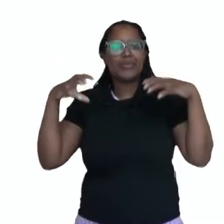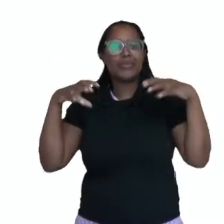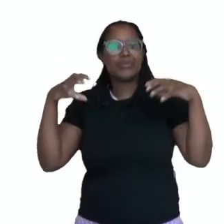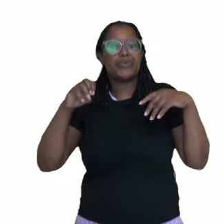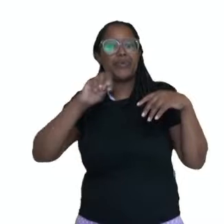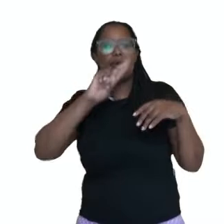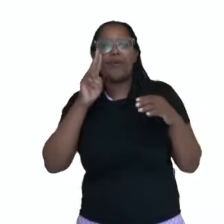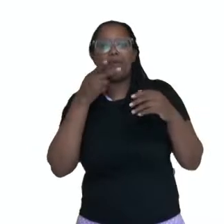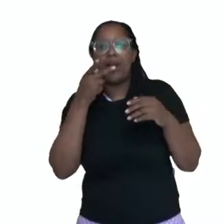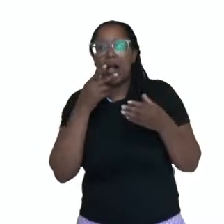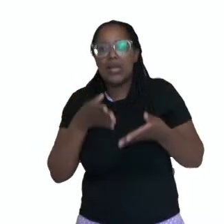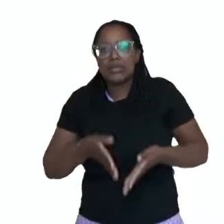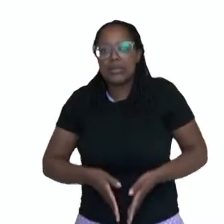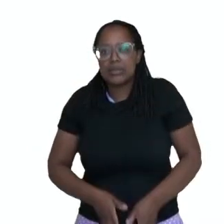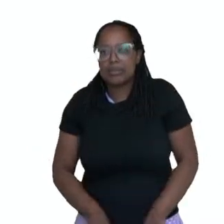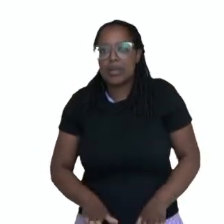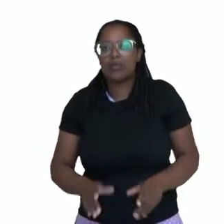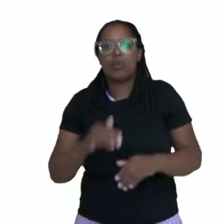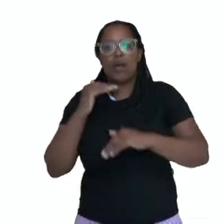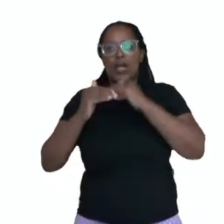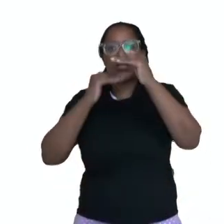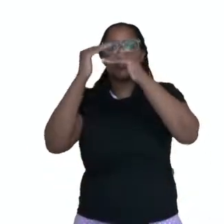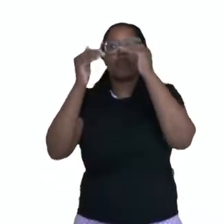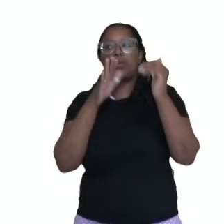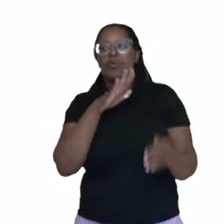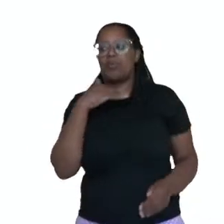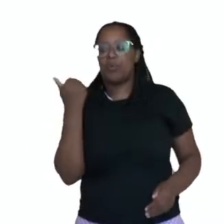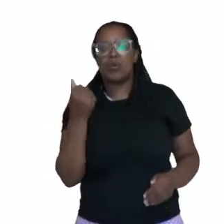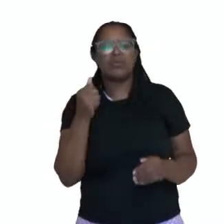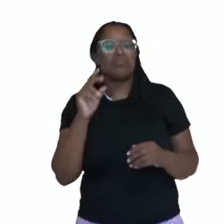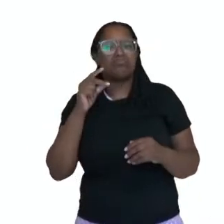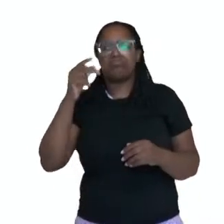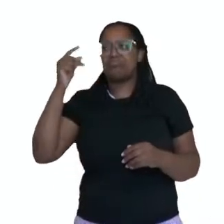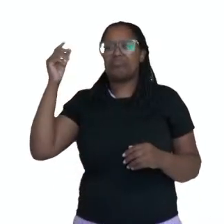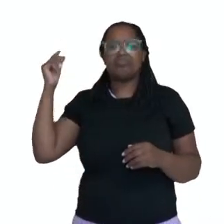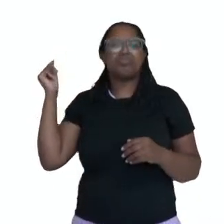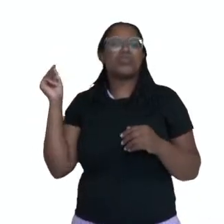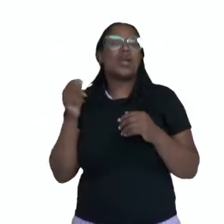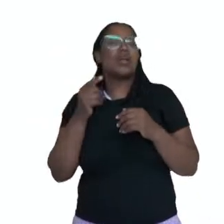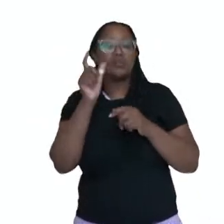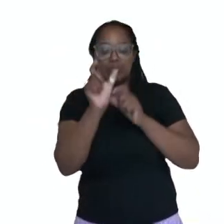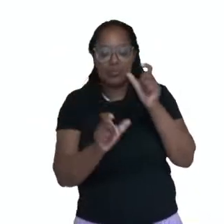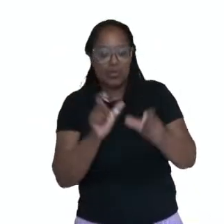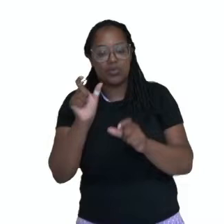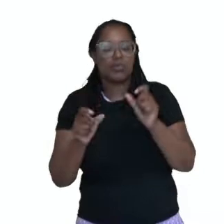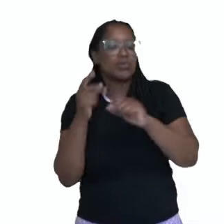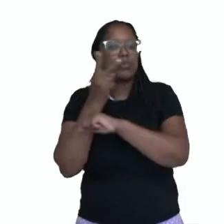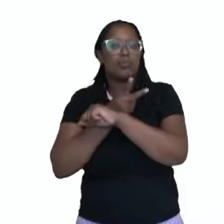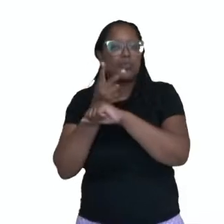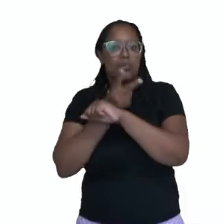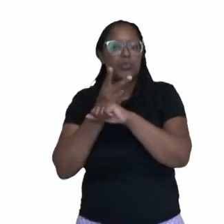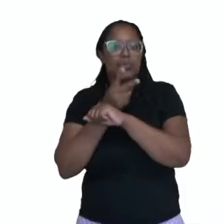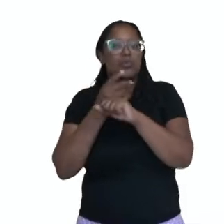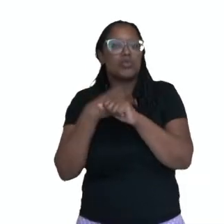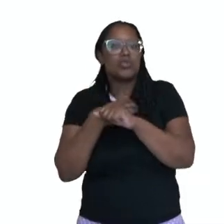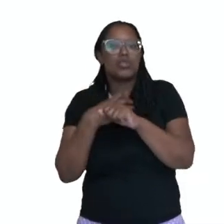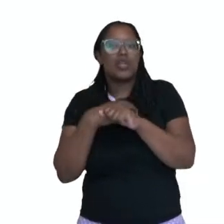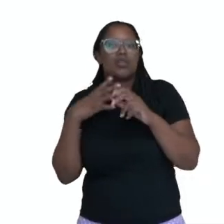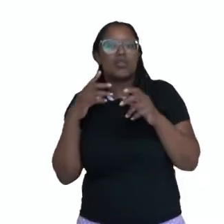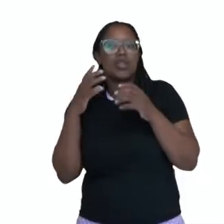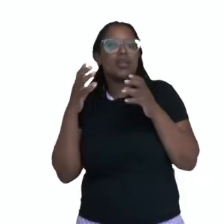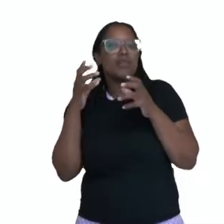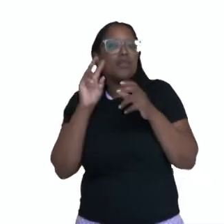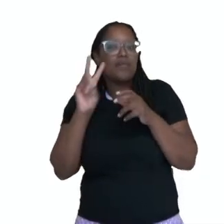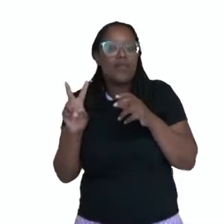nascimento, crescimento e morte. Desde a antiguidade, os seres humanos procuram formas de medição do tempo para se orientar